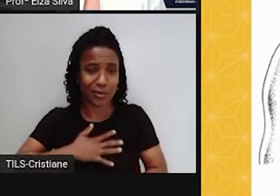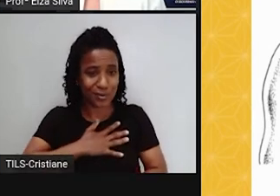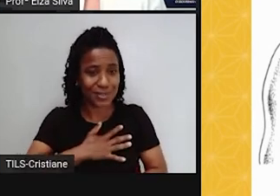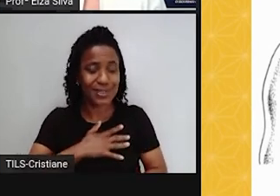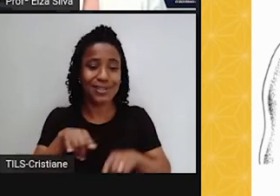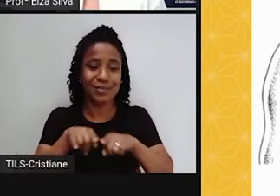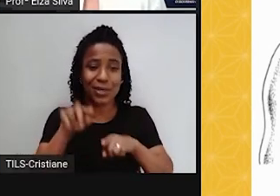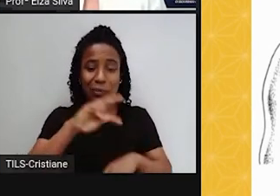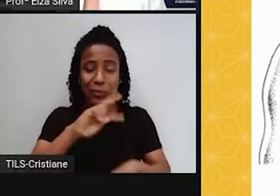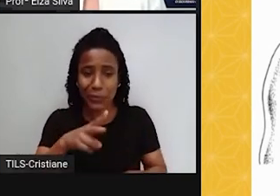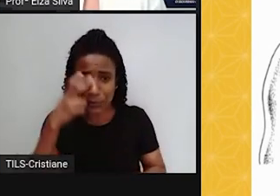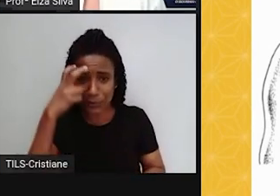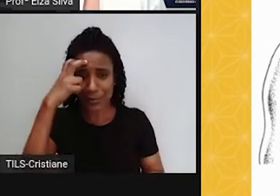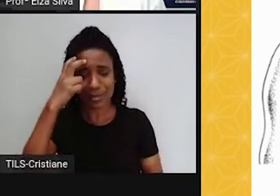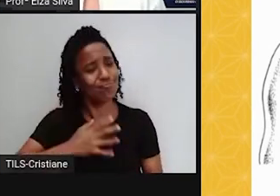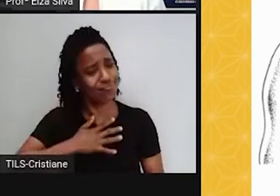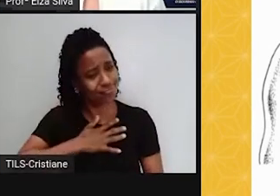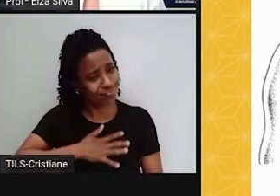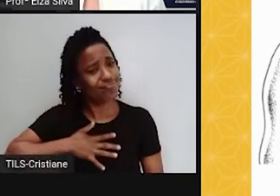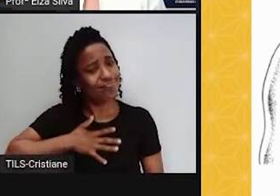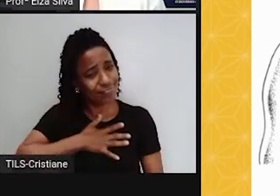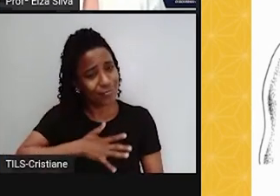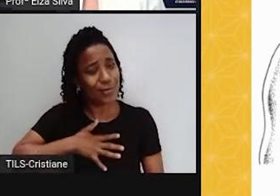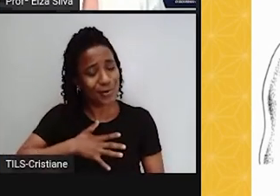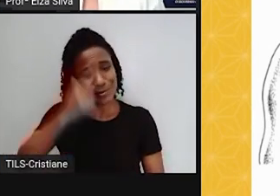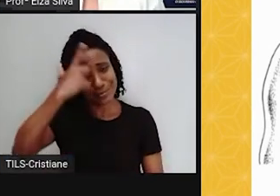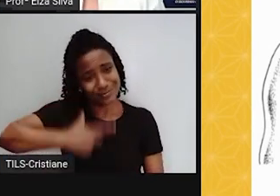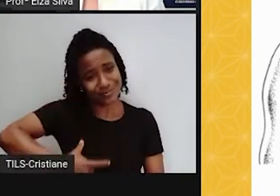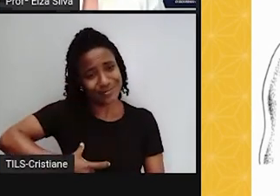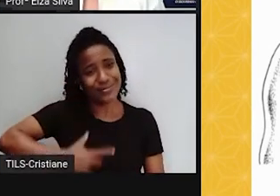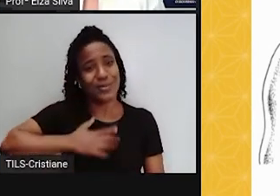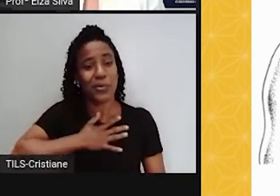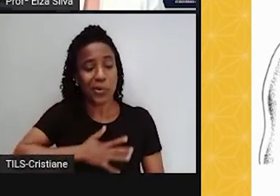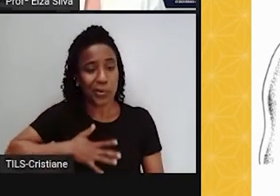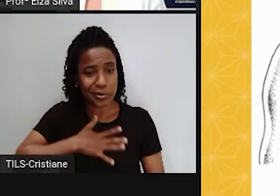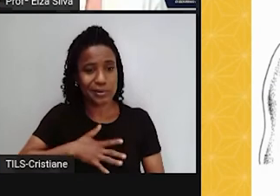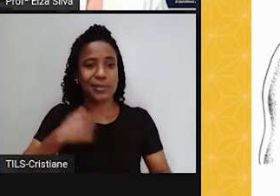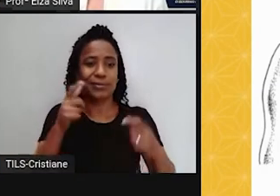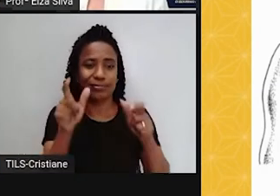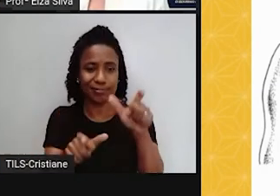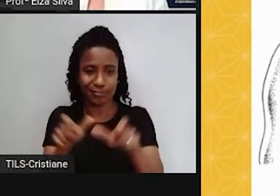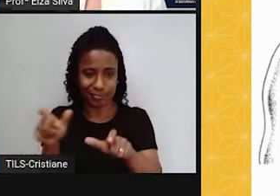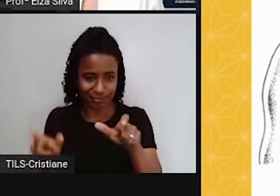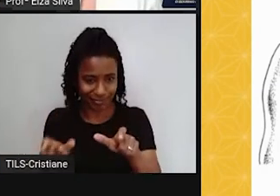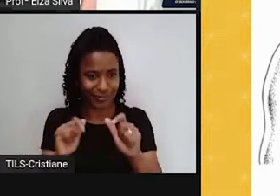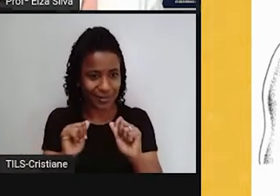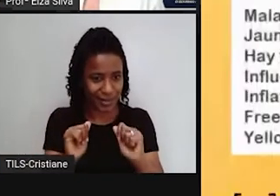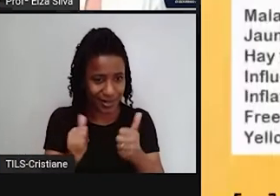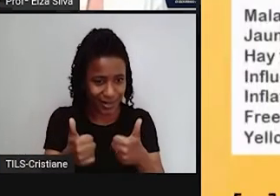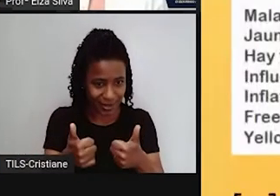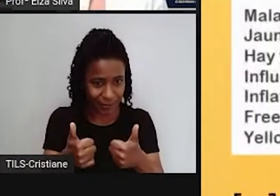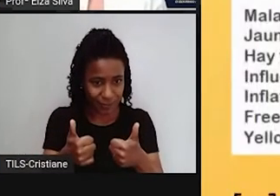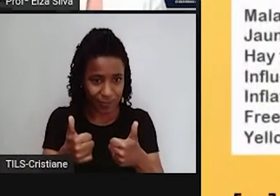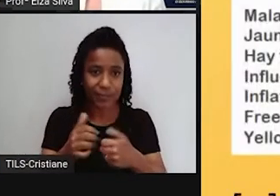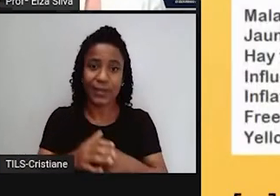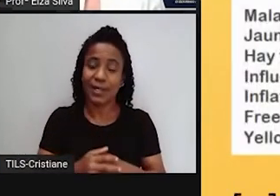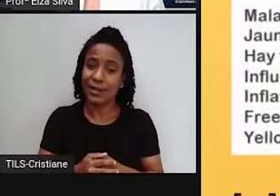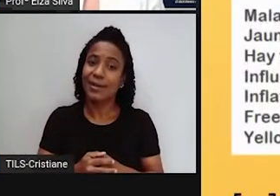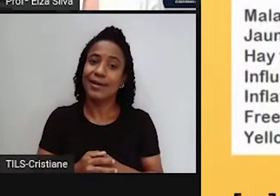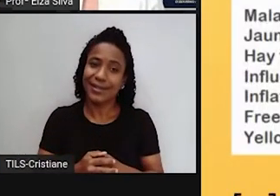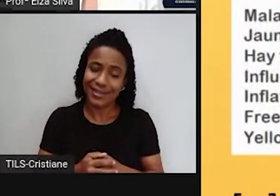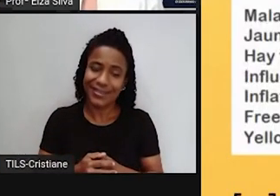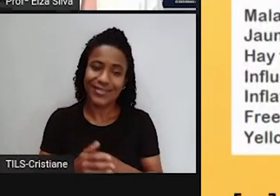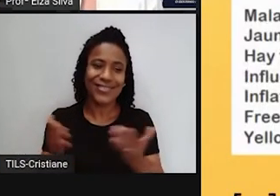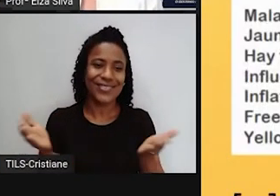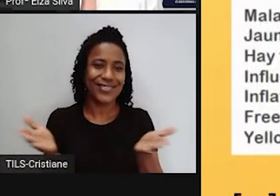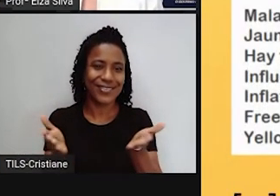cultura, do nosso jeito de ser. Ok, estudantes? E vamos, então, encerrar a nossa